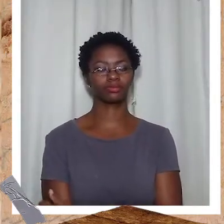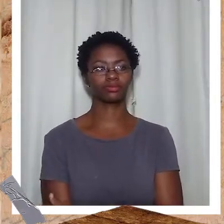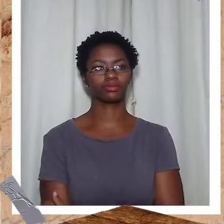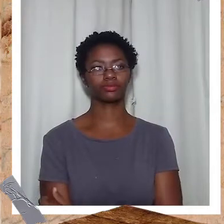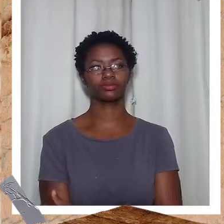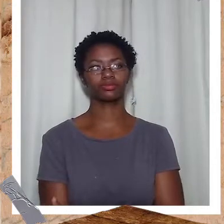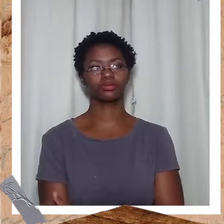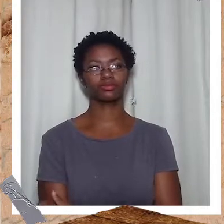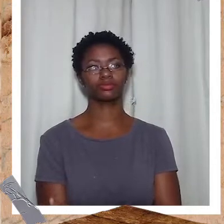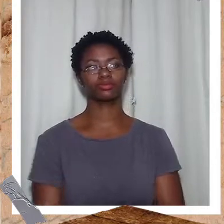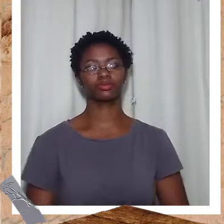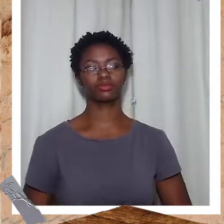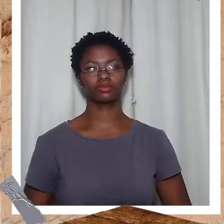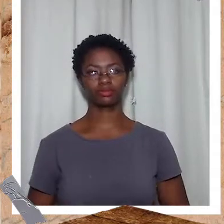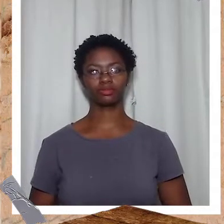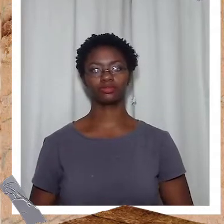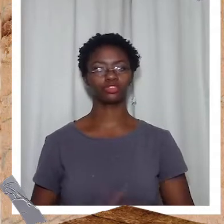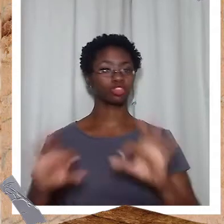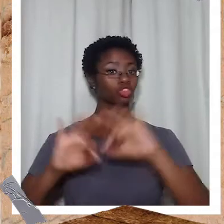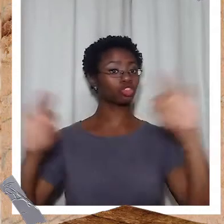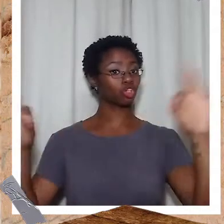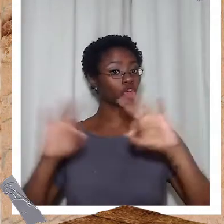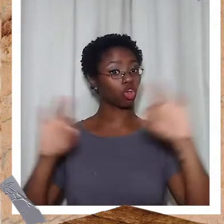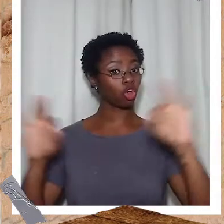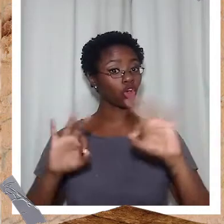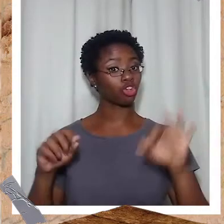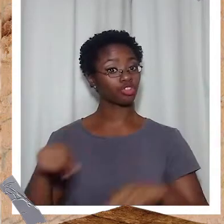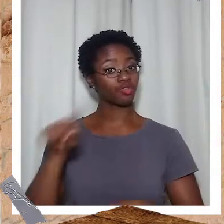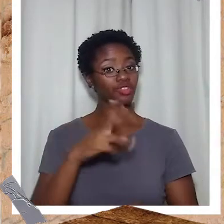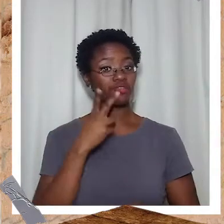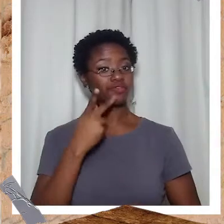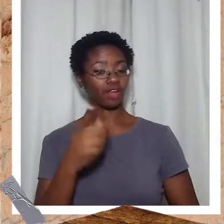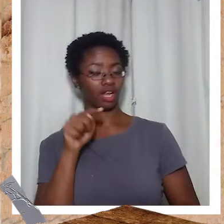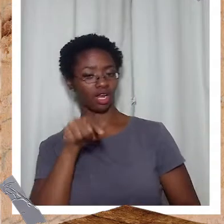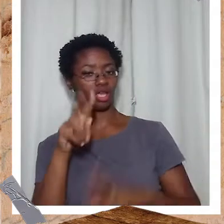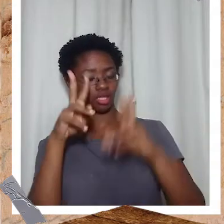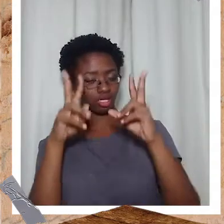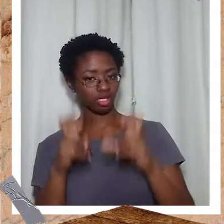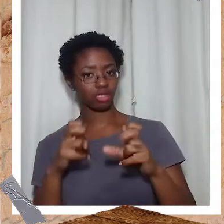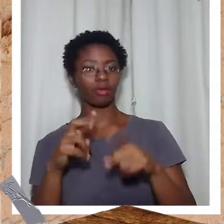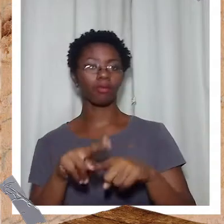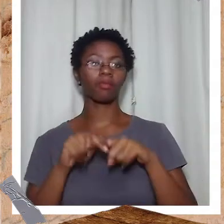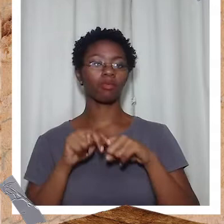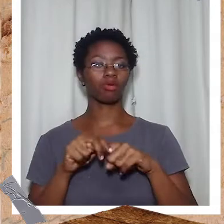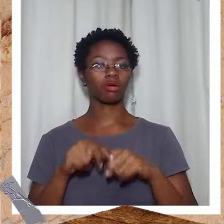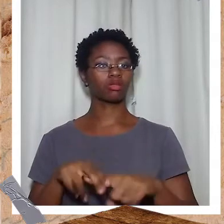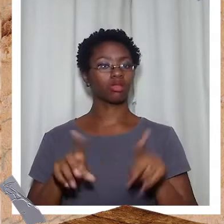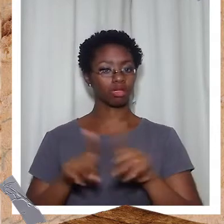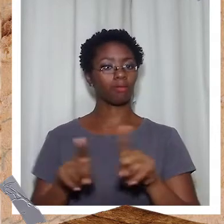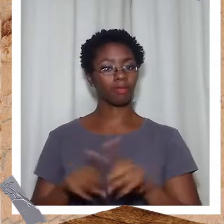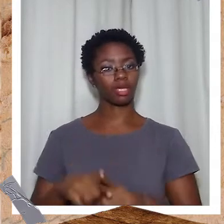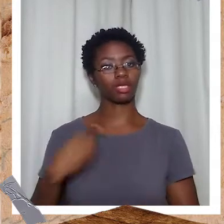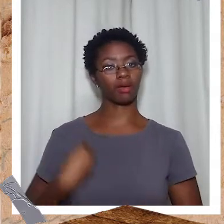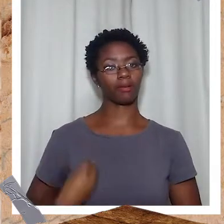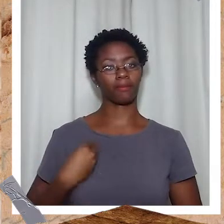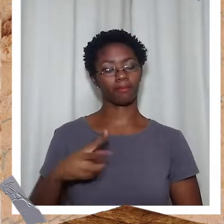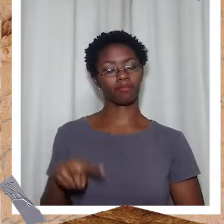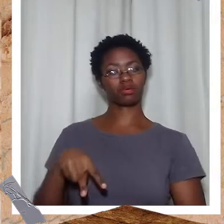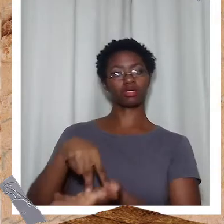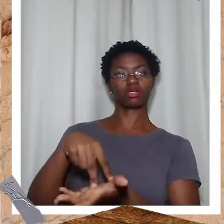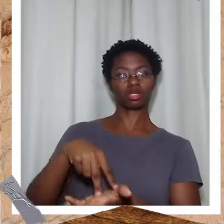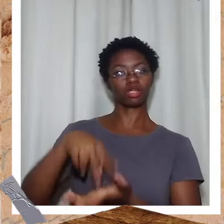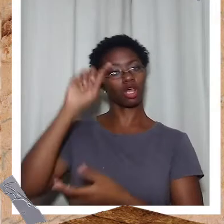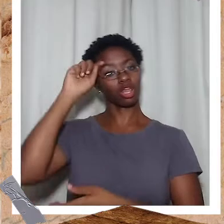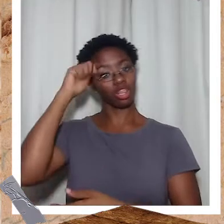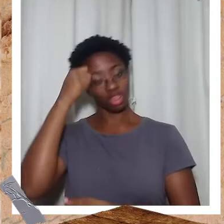É ótimo ouvir vocês falarem sobre isso, porque, de certo modo, a própria presença de negros e